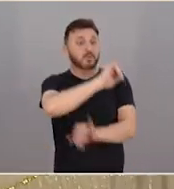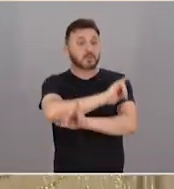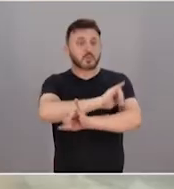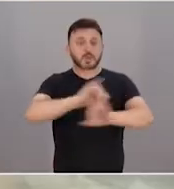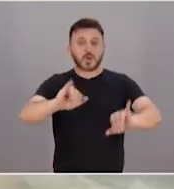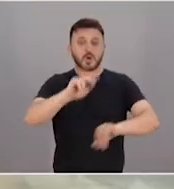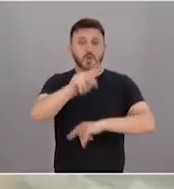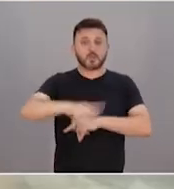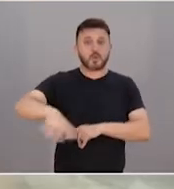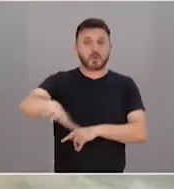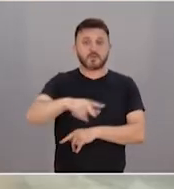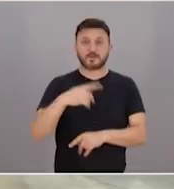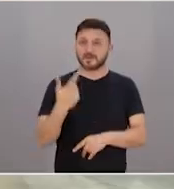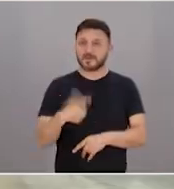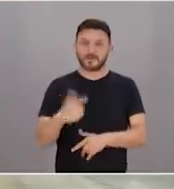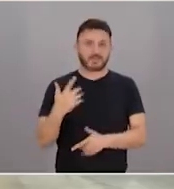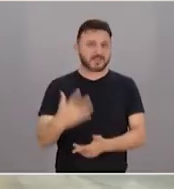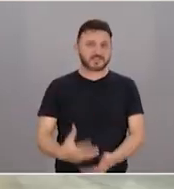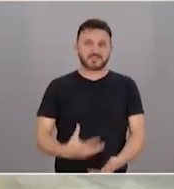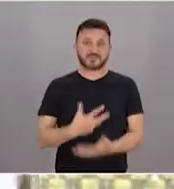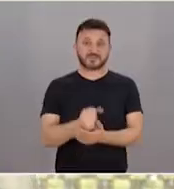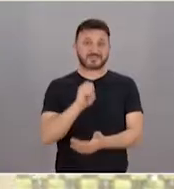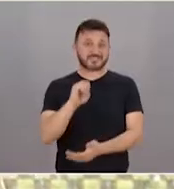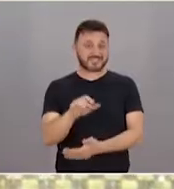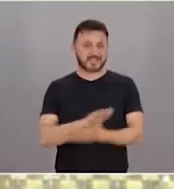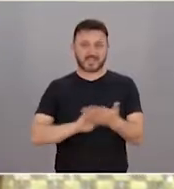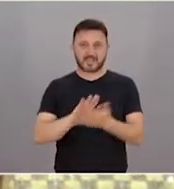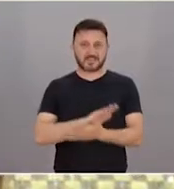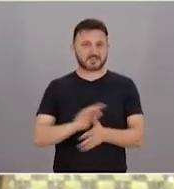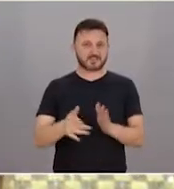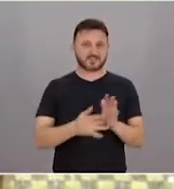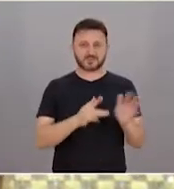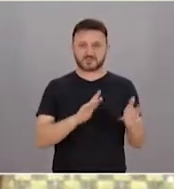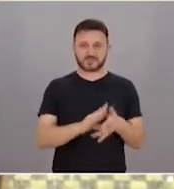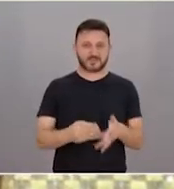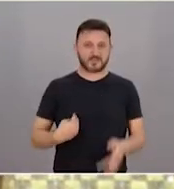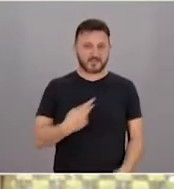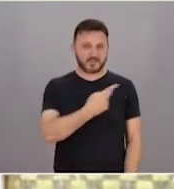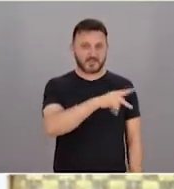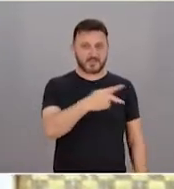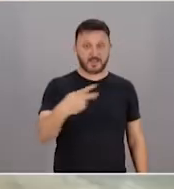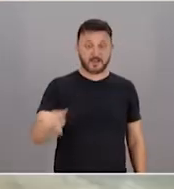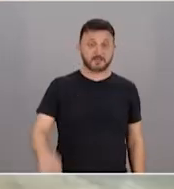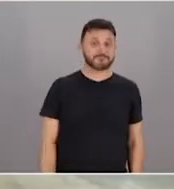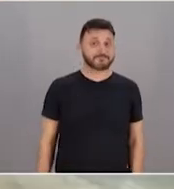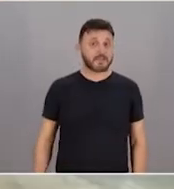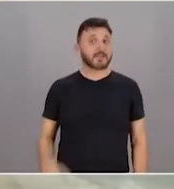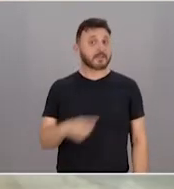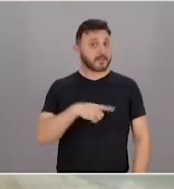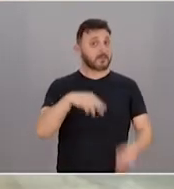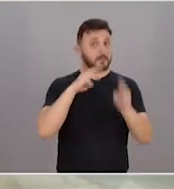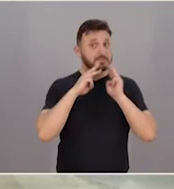E eu estou repetindo de forma enfática: nós temos uma missão,